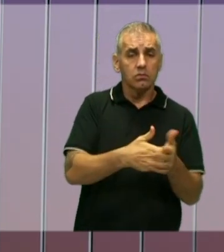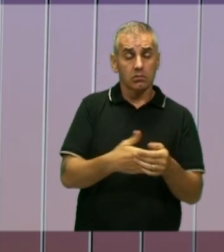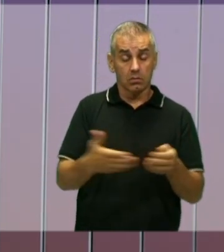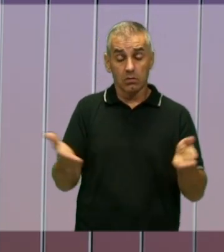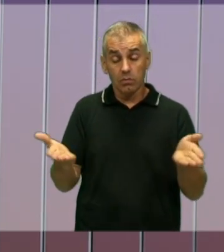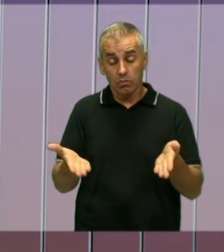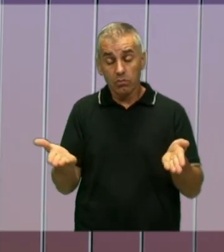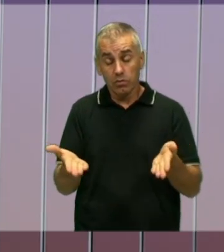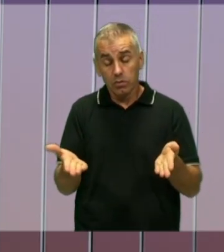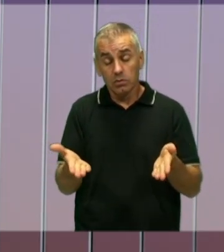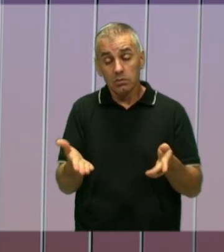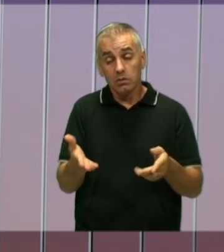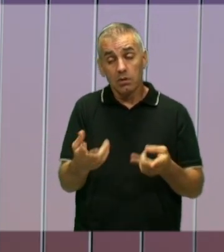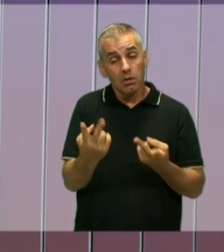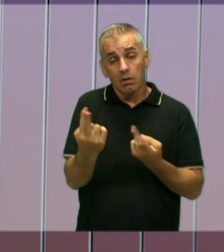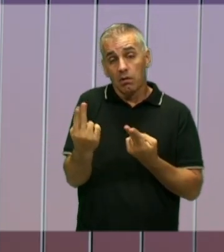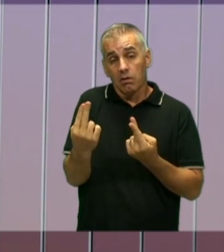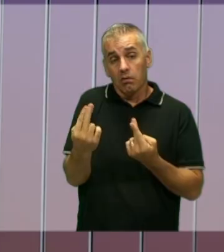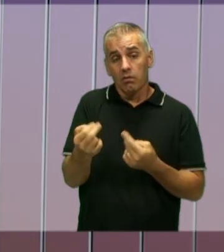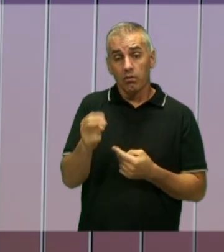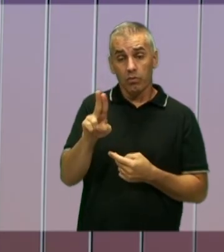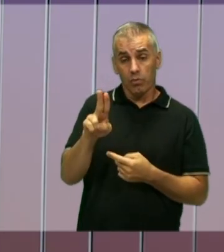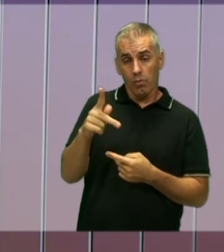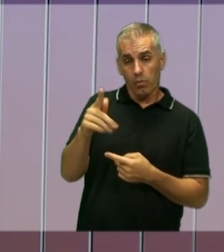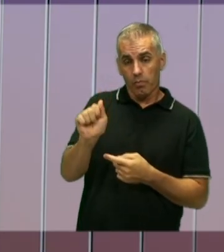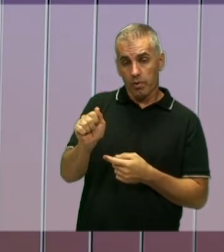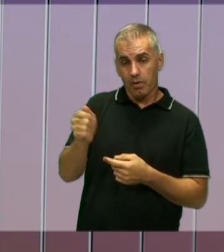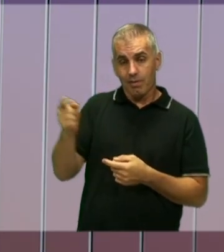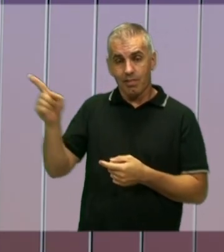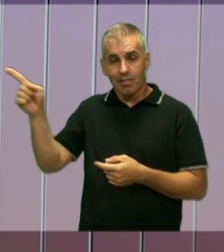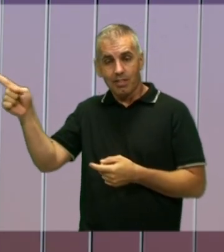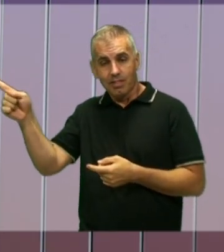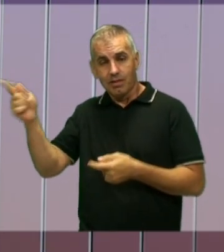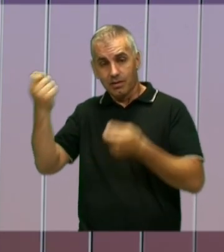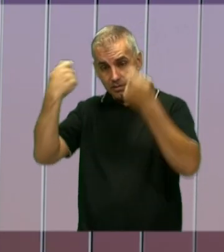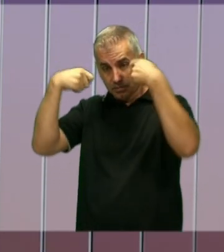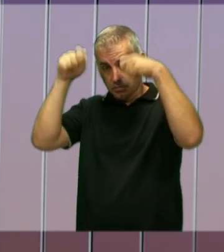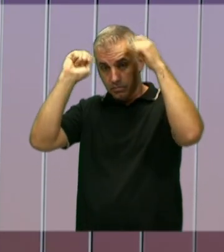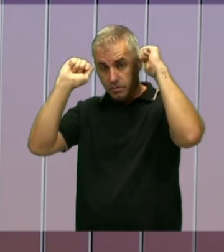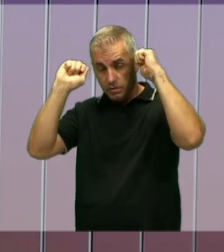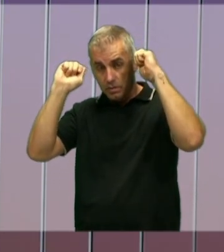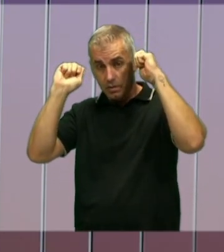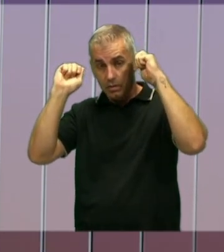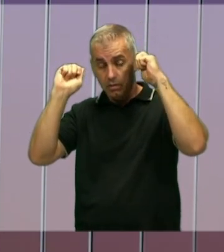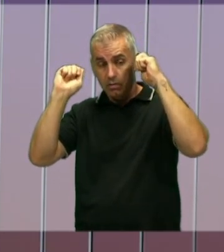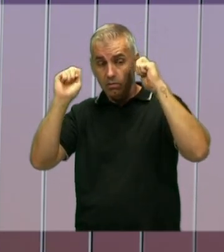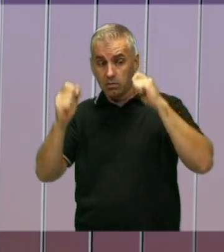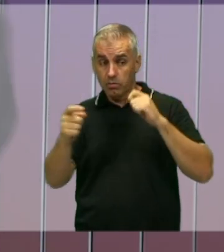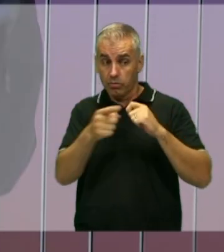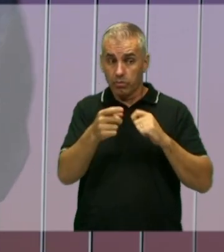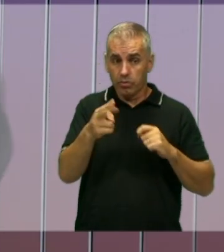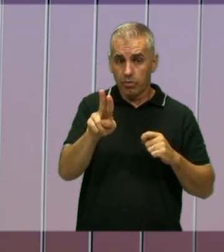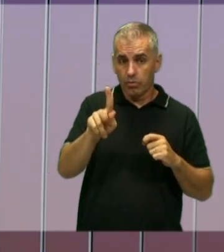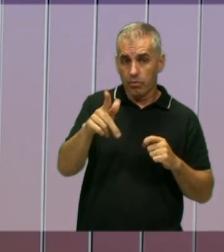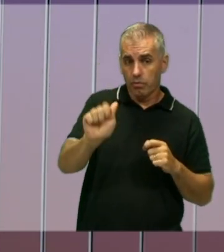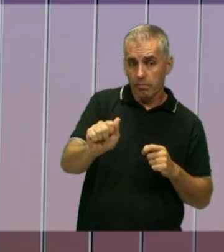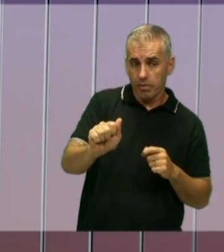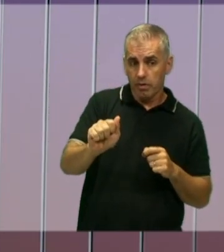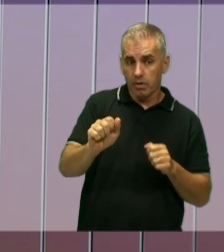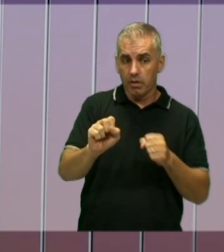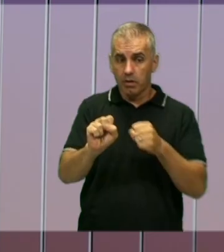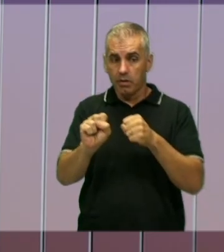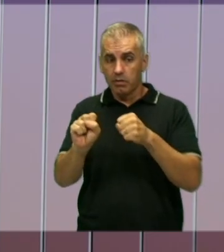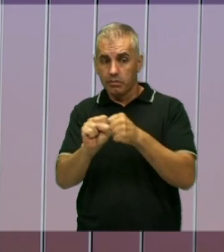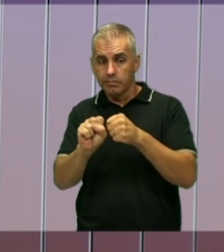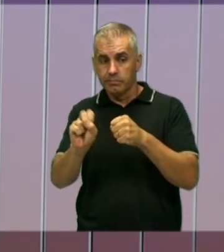hoje. A ideia de ter uma UPA lá em Cordeiros, ela segue especificamente esse mesmo conceito de 200 anos